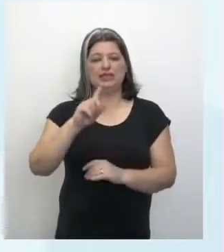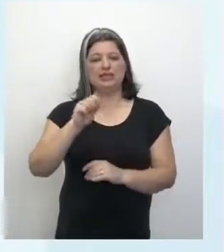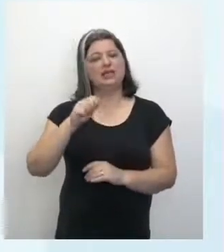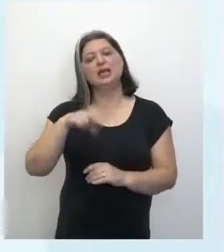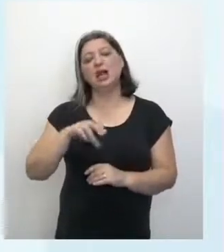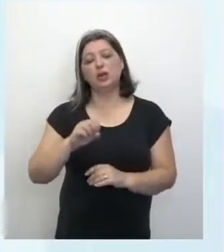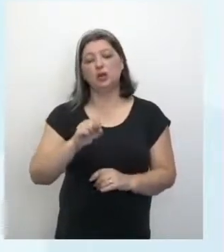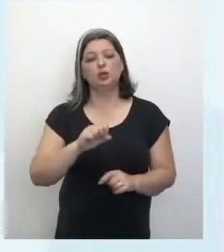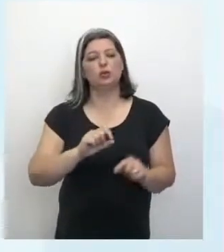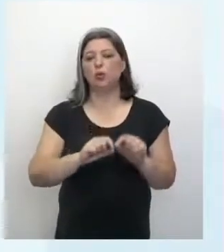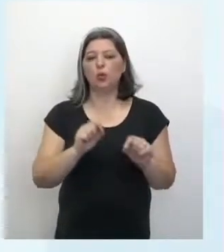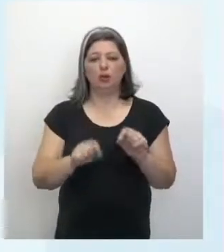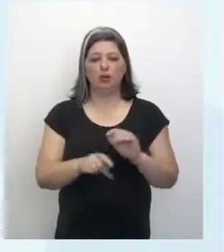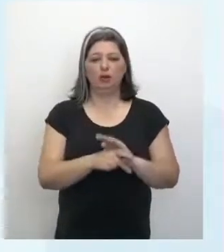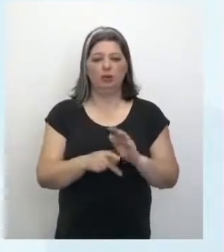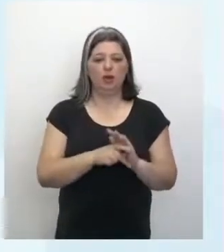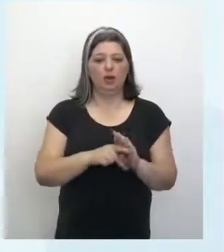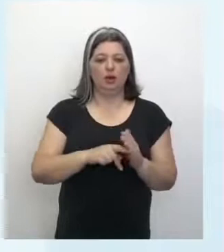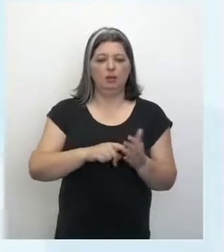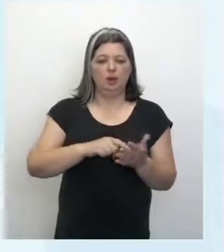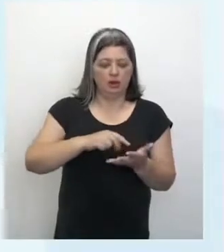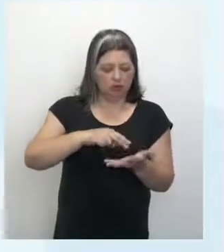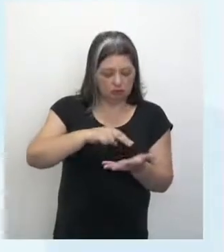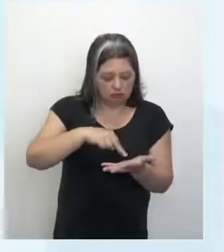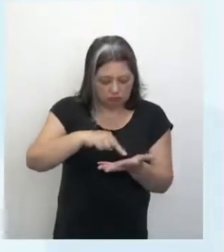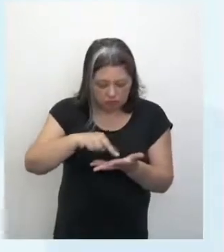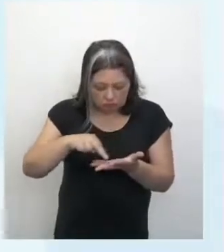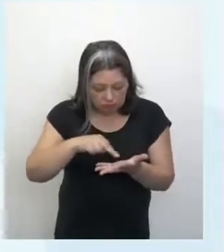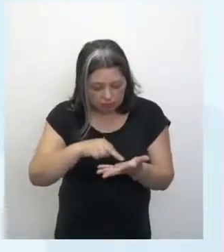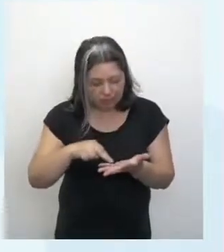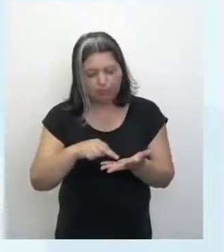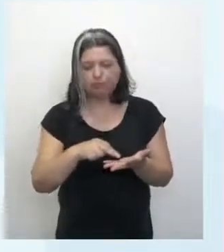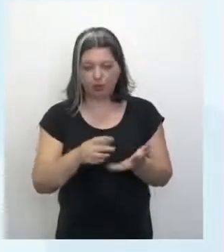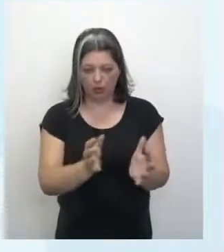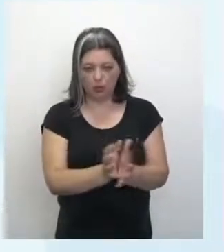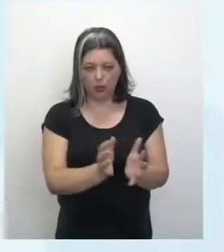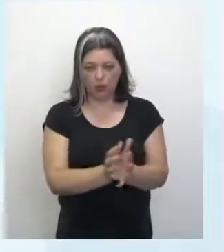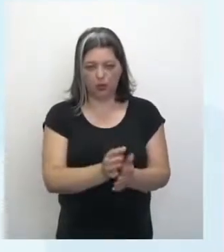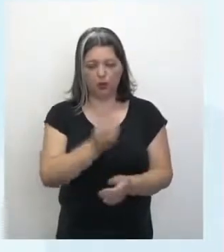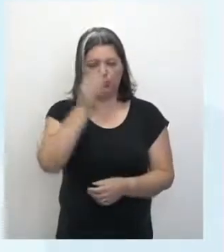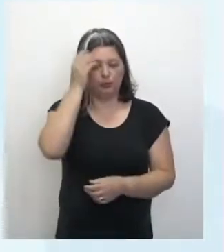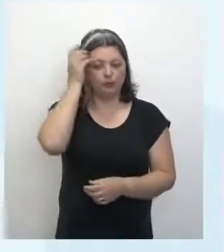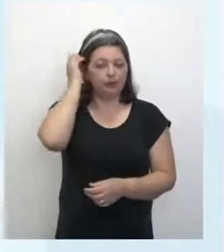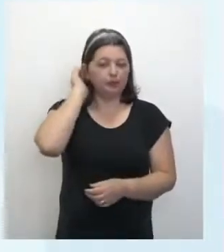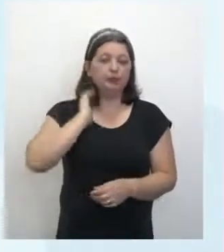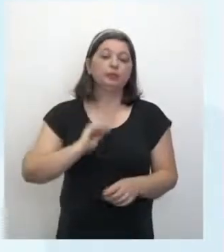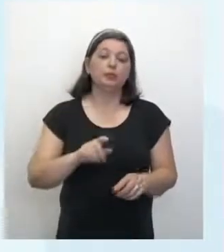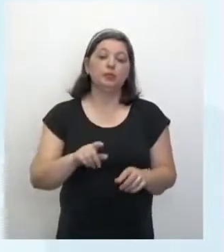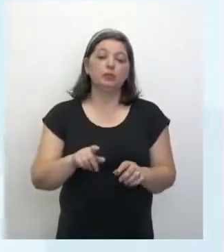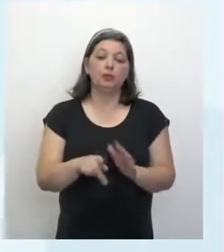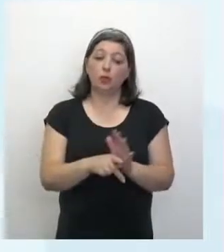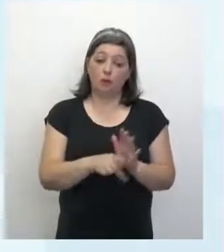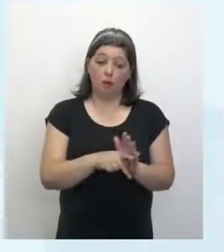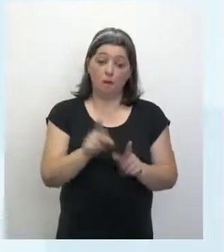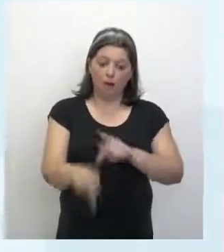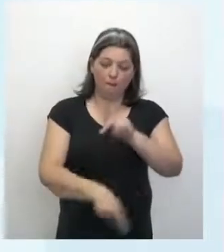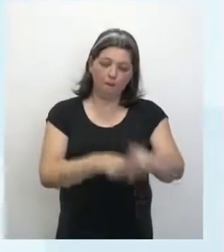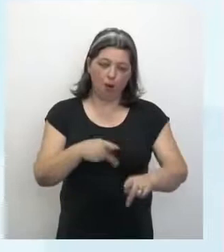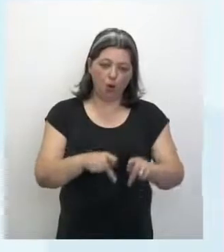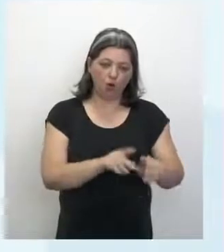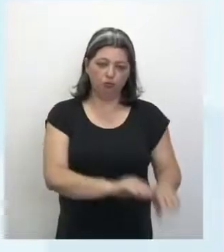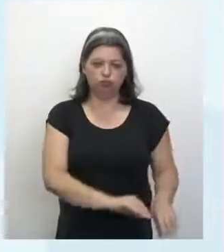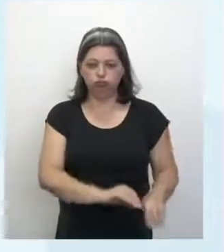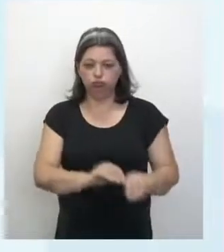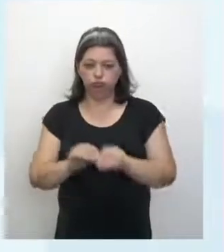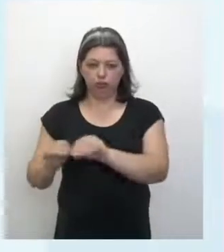vê, né, essas setas aí mostrando, né, a locomoção desse povo, né, que